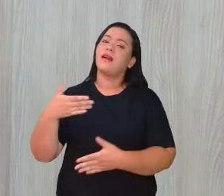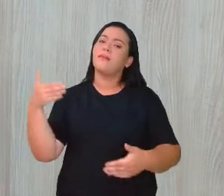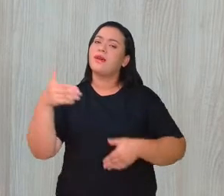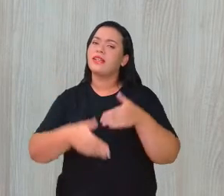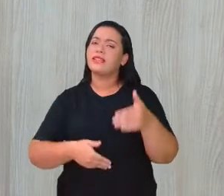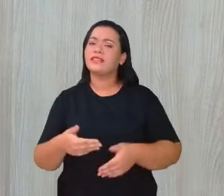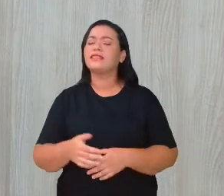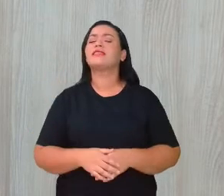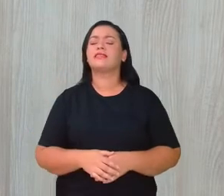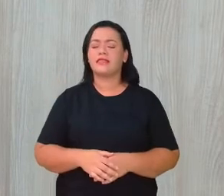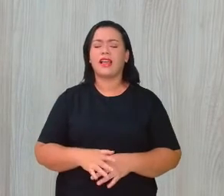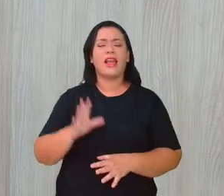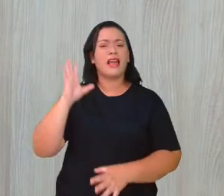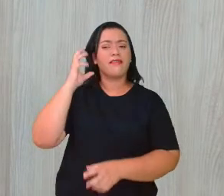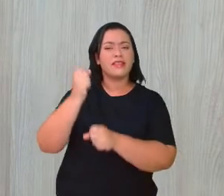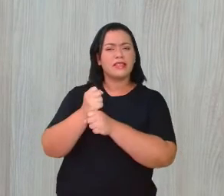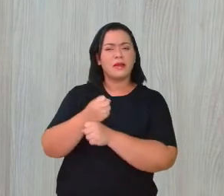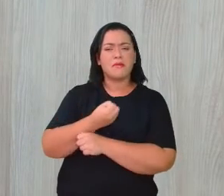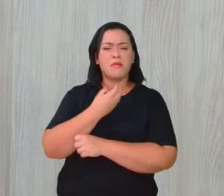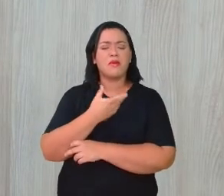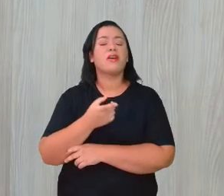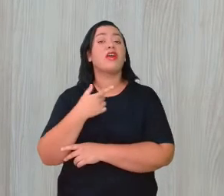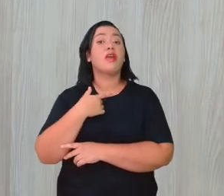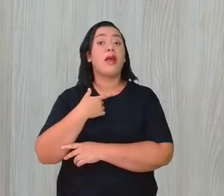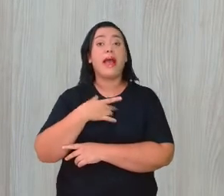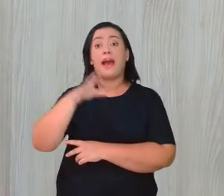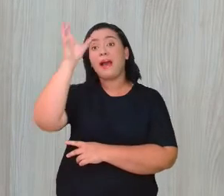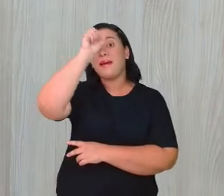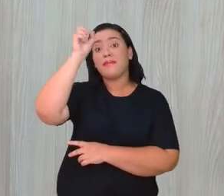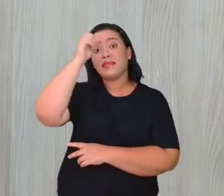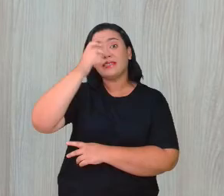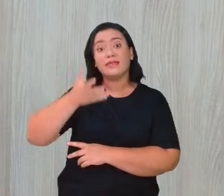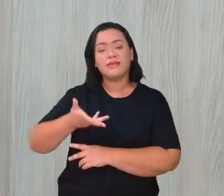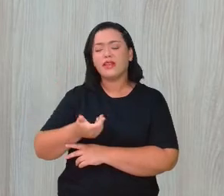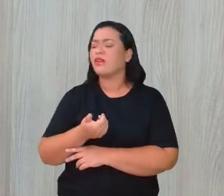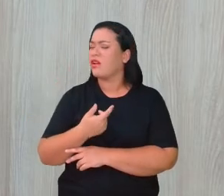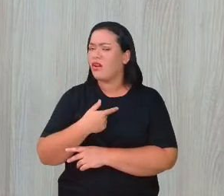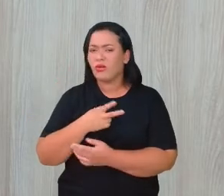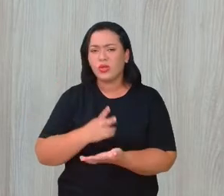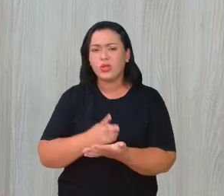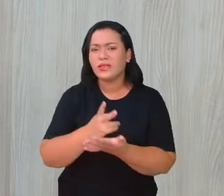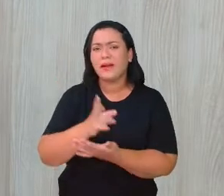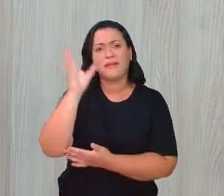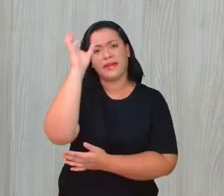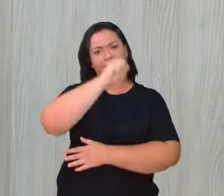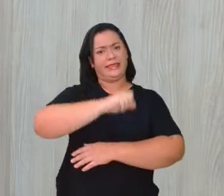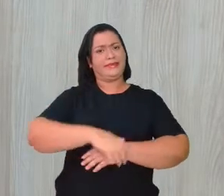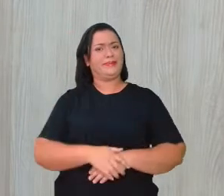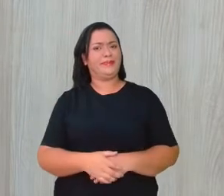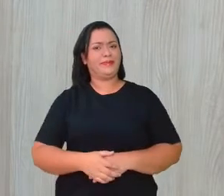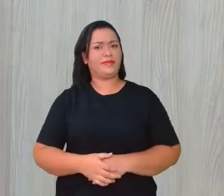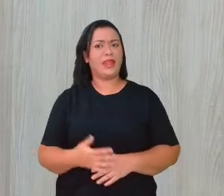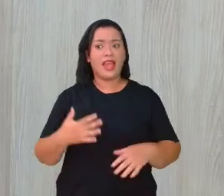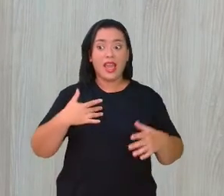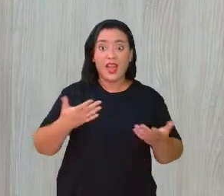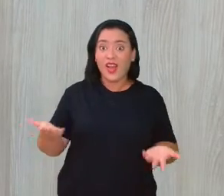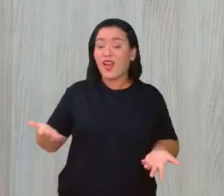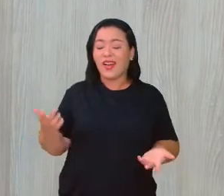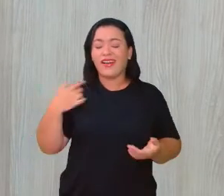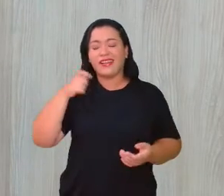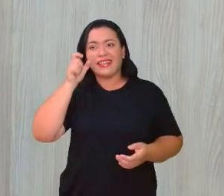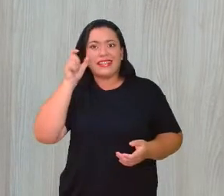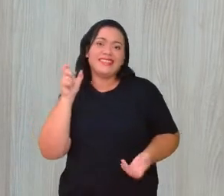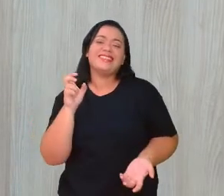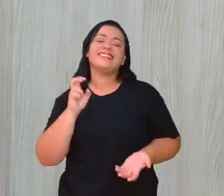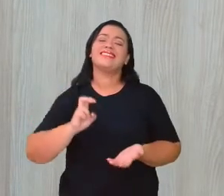bombando, aprendi maravilhosamente e vou continuar aprendendo, minha gente, eu estou, sério, estou acordando cedo e já